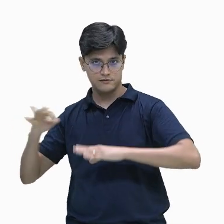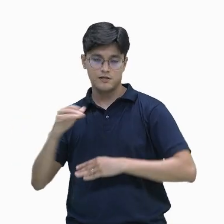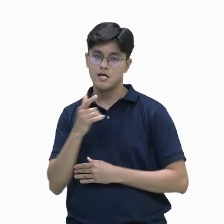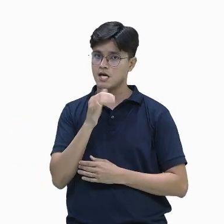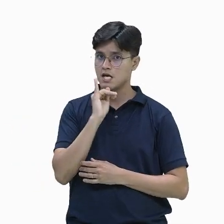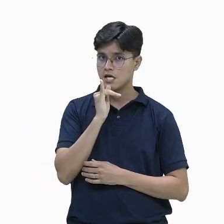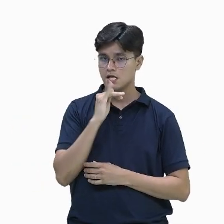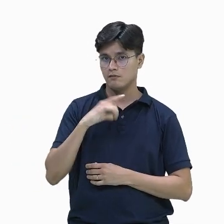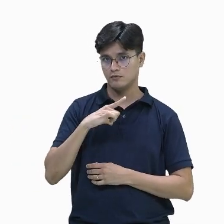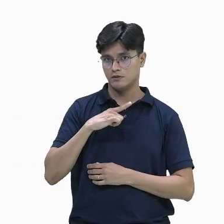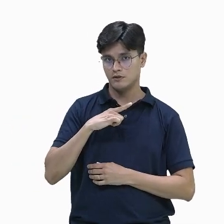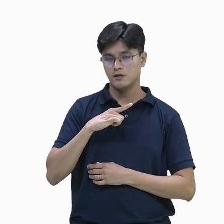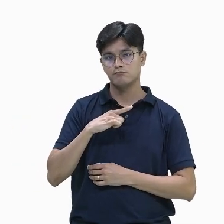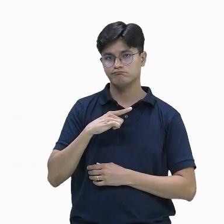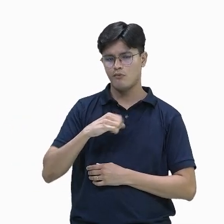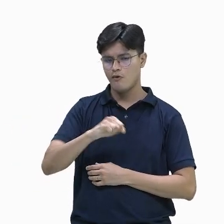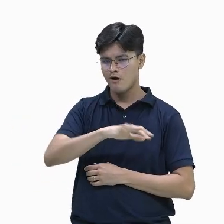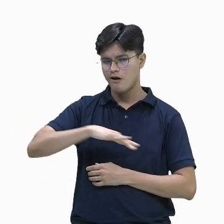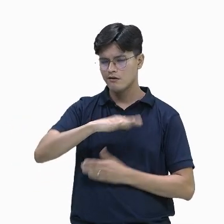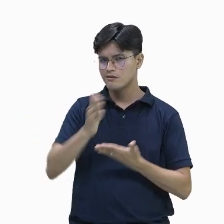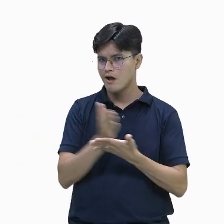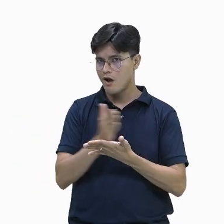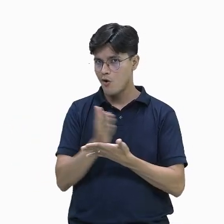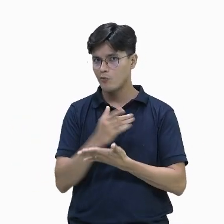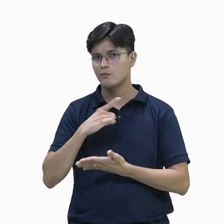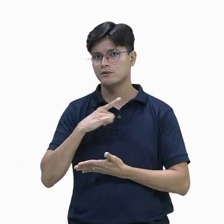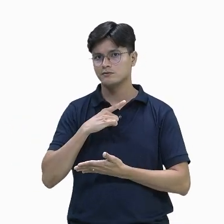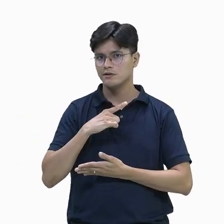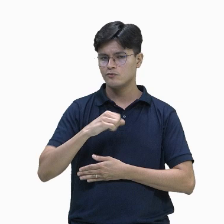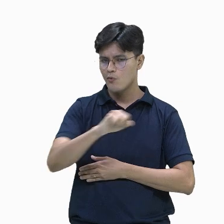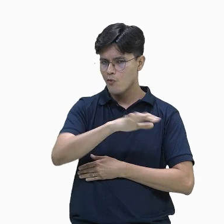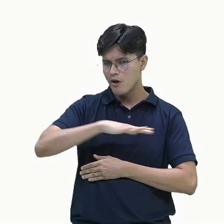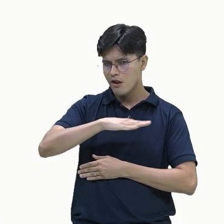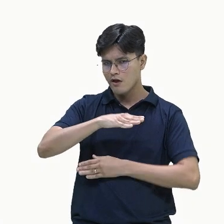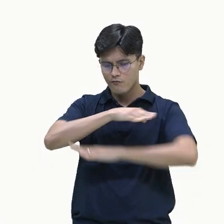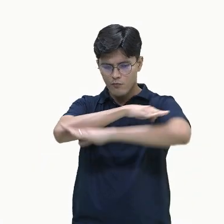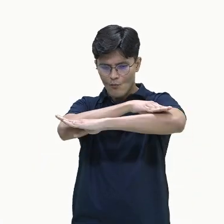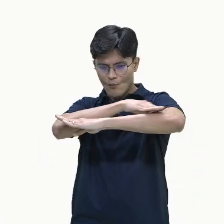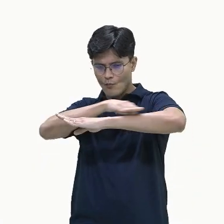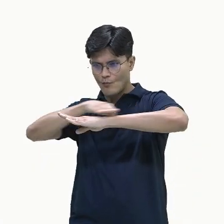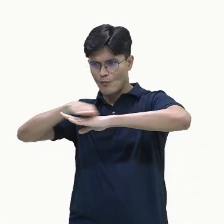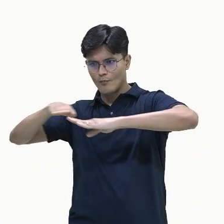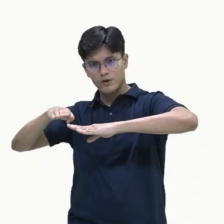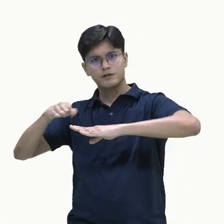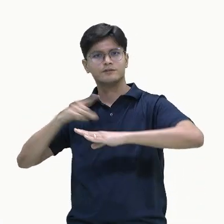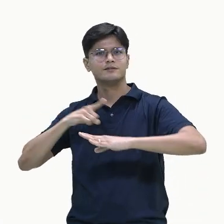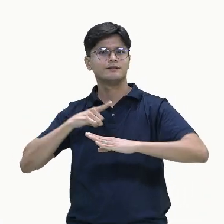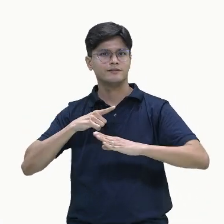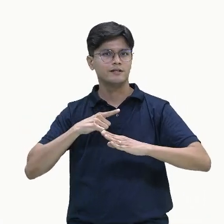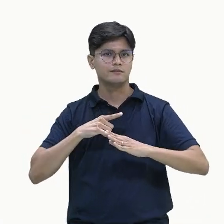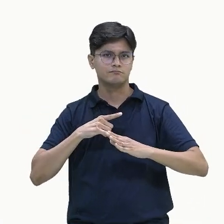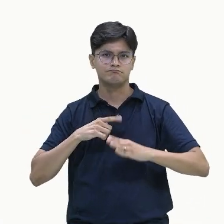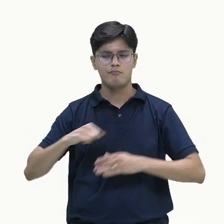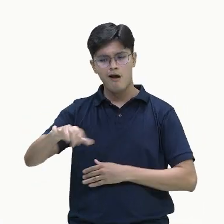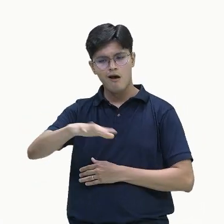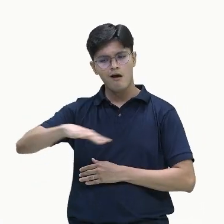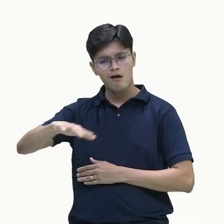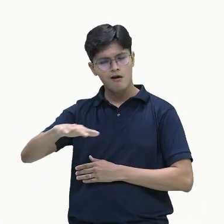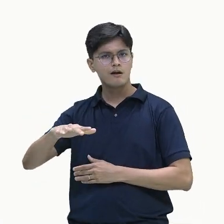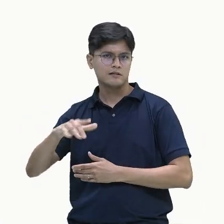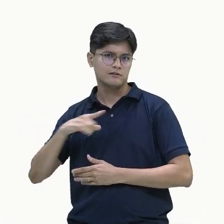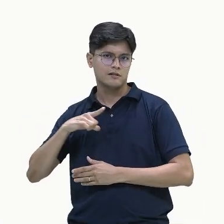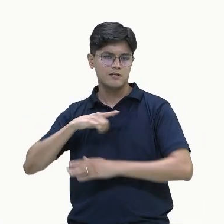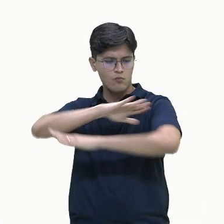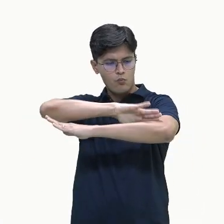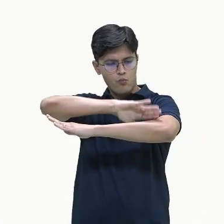um relevo que é considerado um relevo mais plano, né? Enquanto que outras apresentam aqui ondulações.